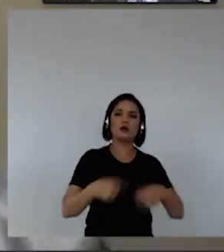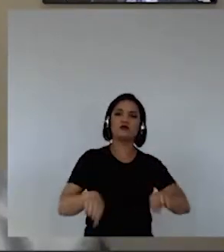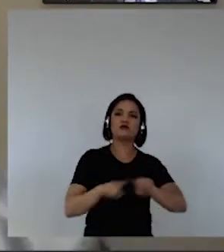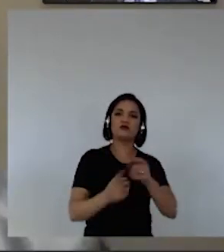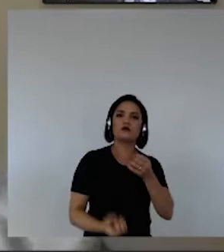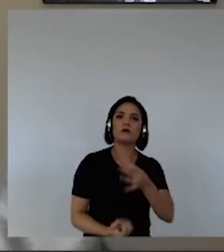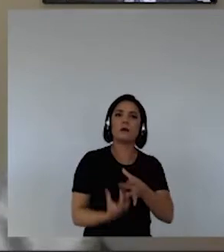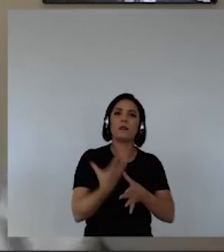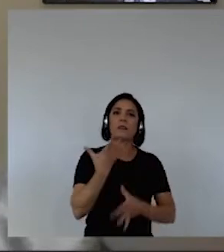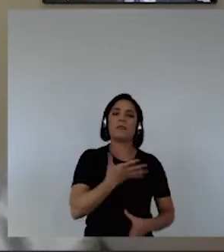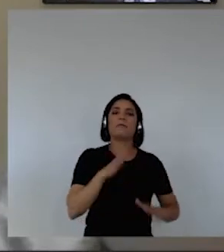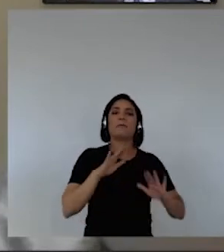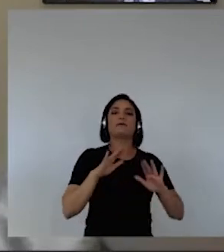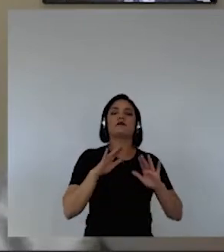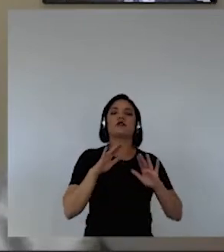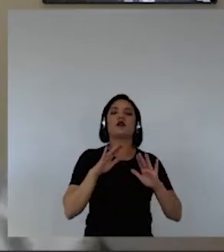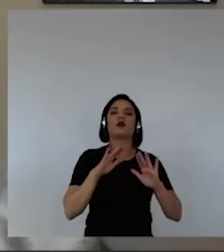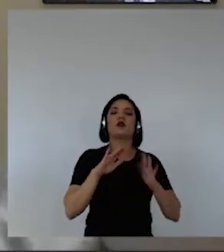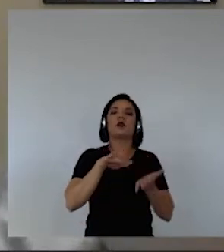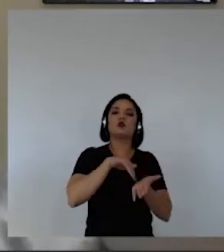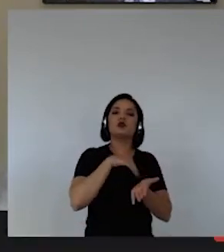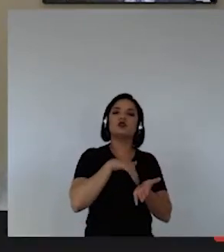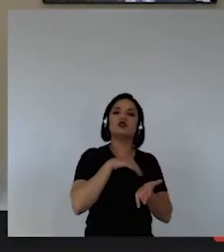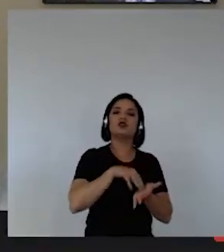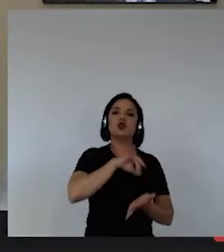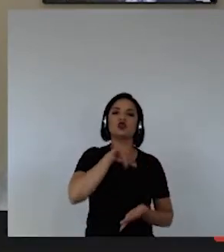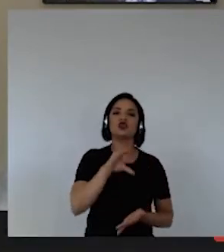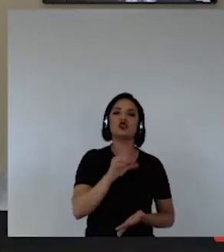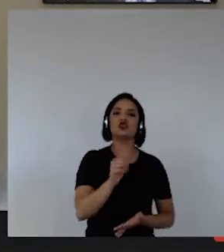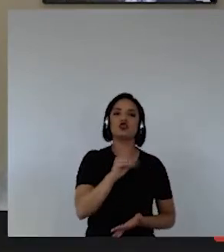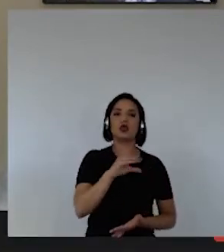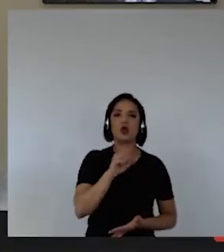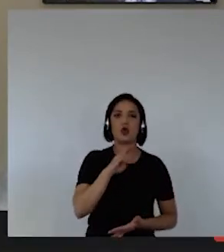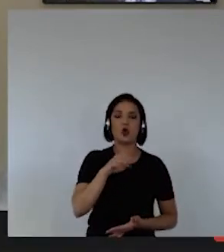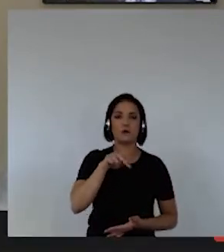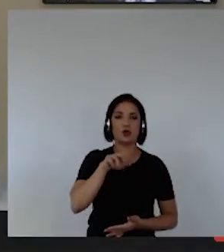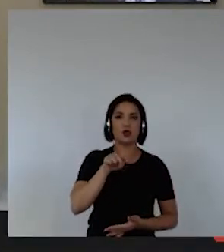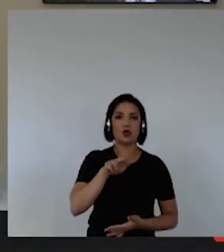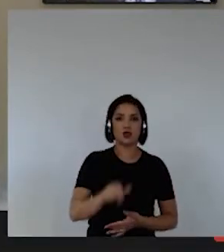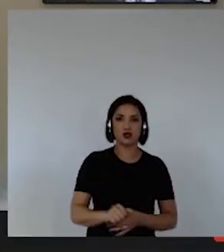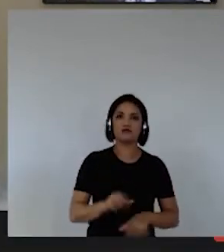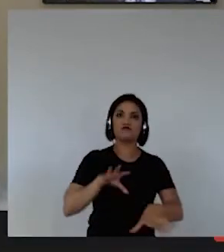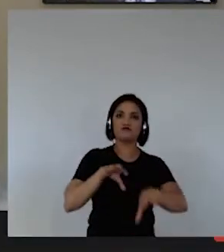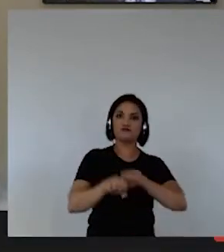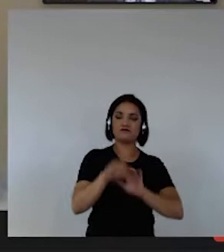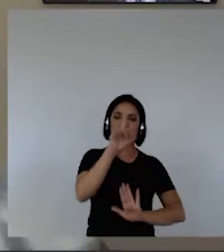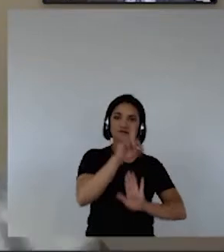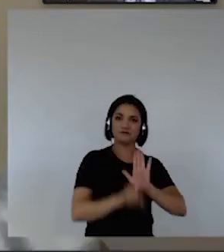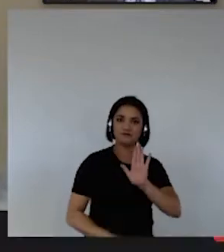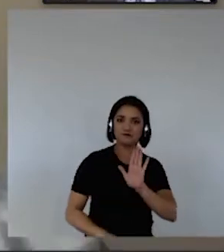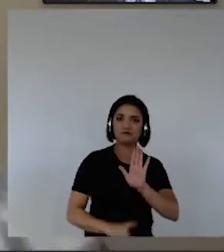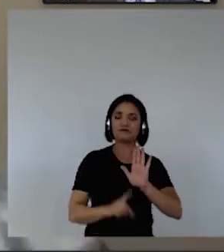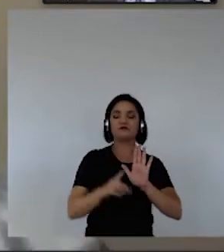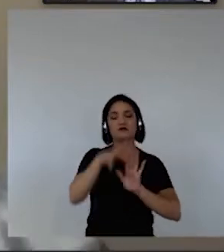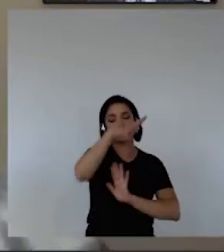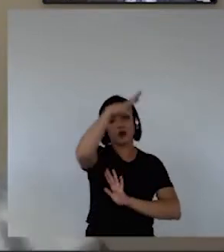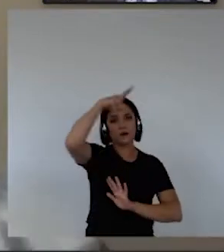escritório Jacob Nogueira Advogados, graduado em Direito pela Universidade Federal do Amazonas